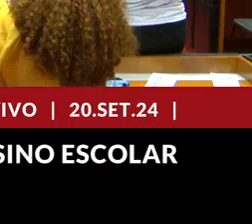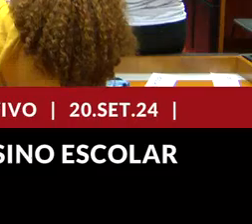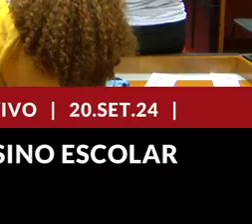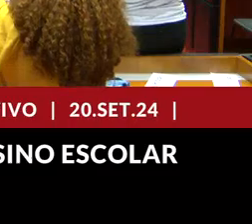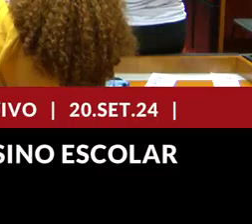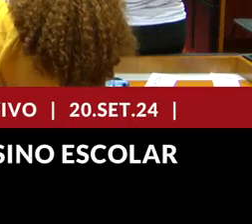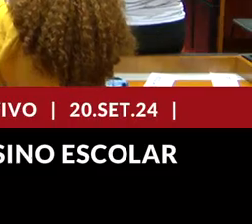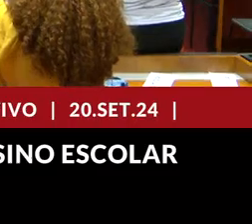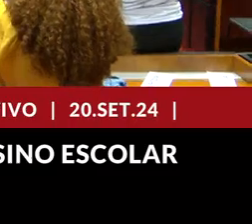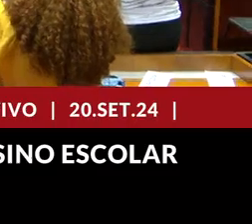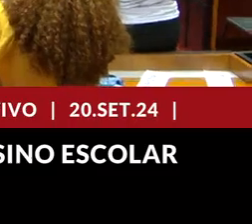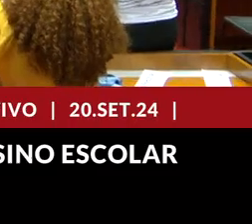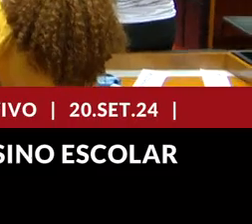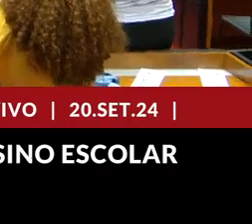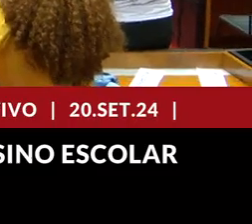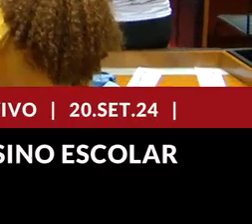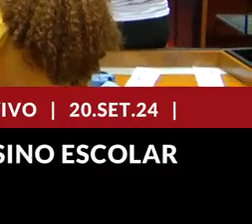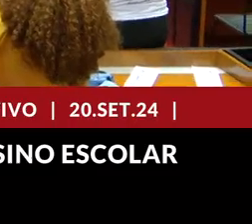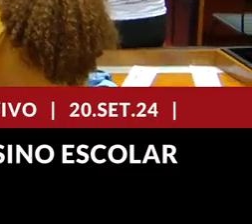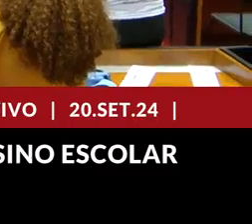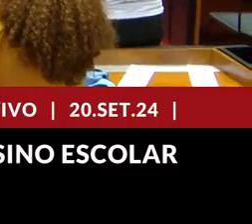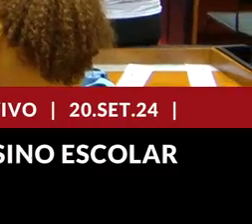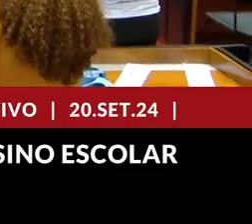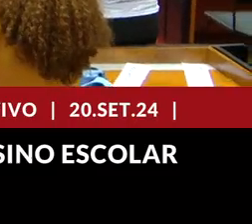vivo transparência no ar